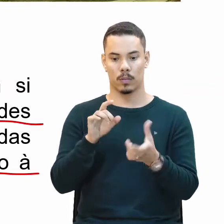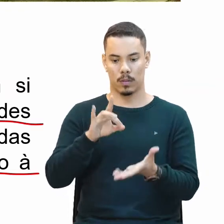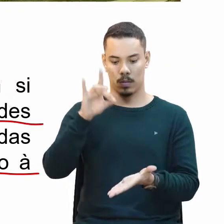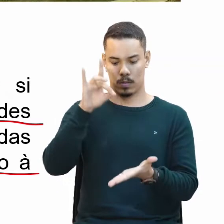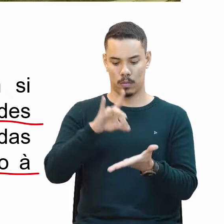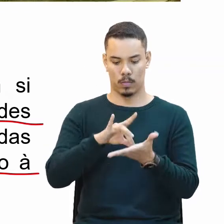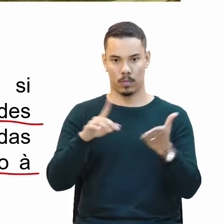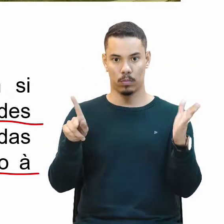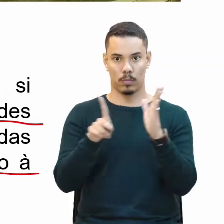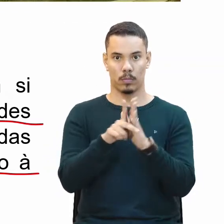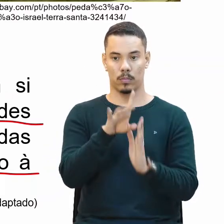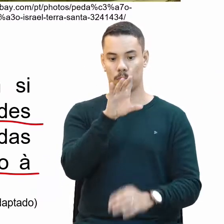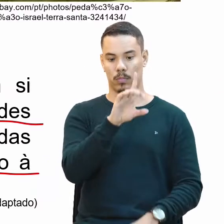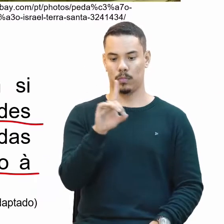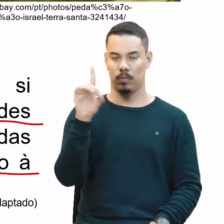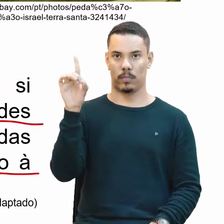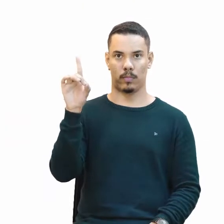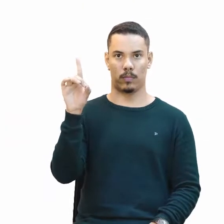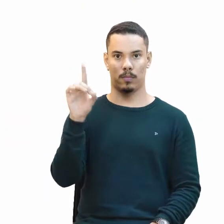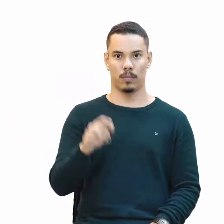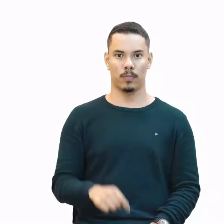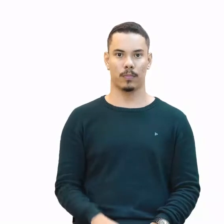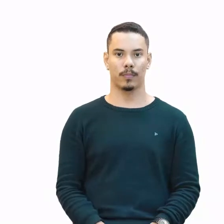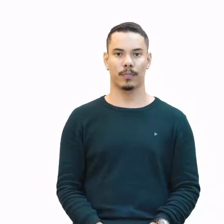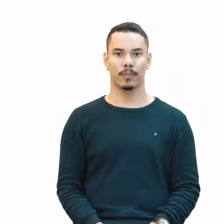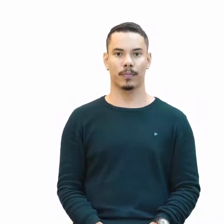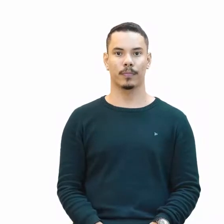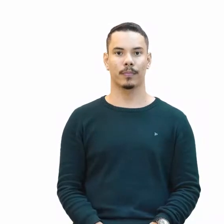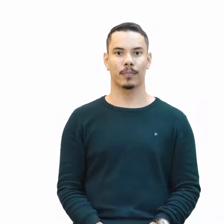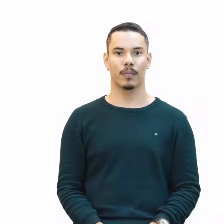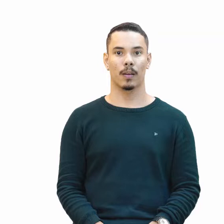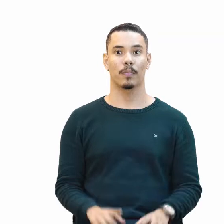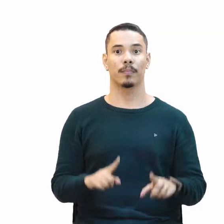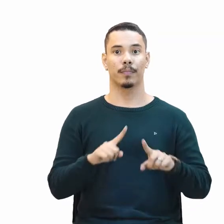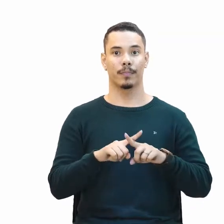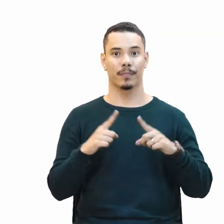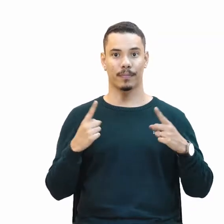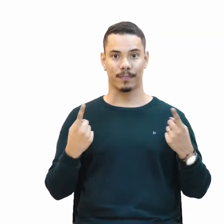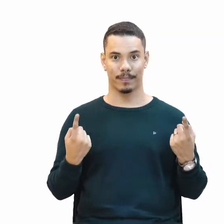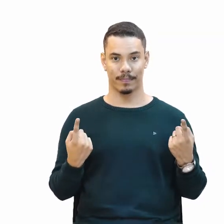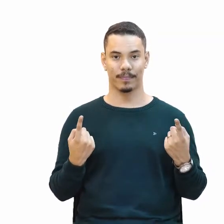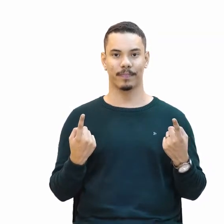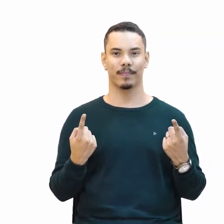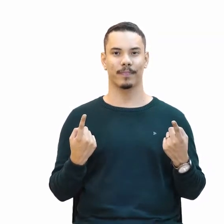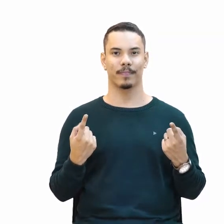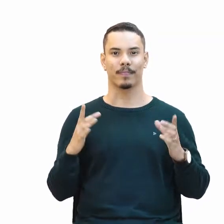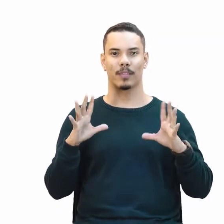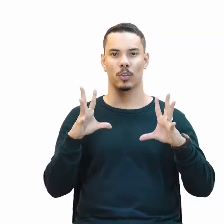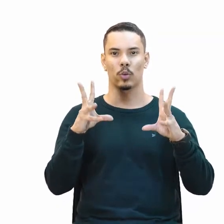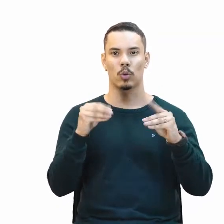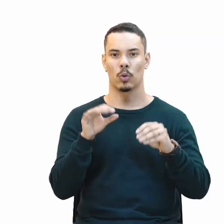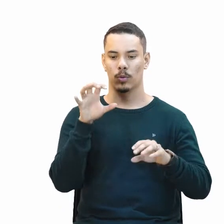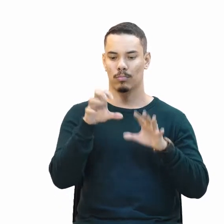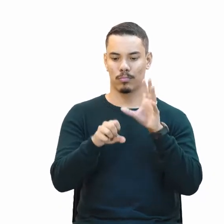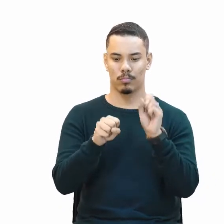por Deus. No entanto, pessoal, toda